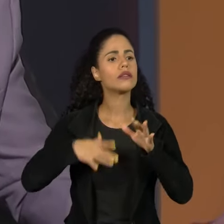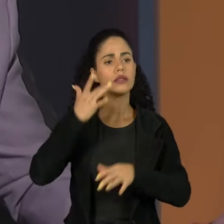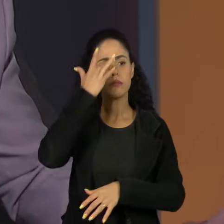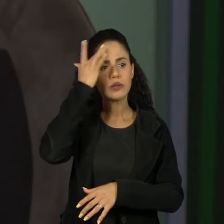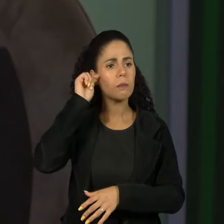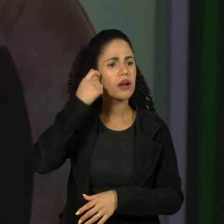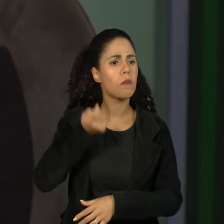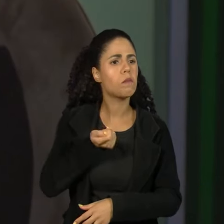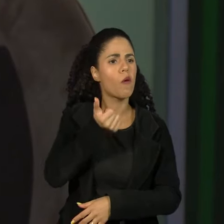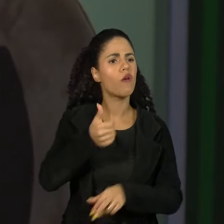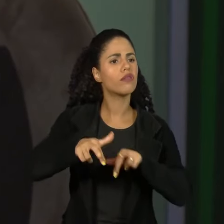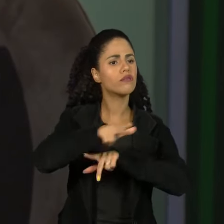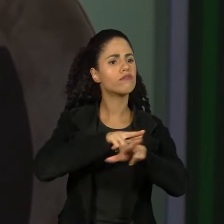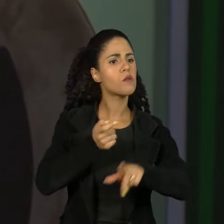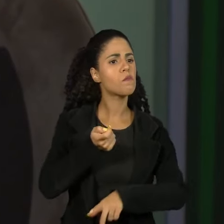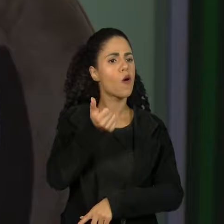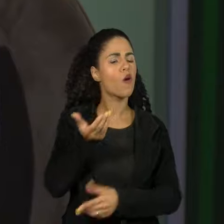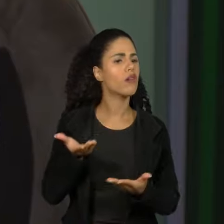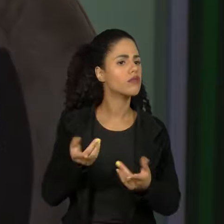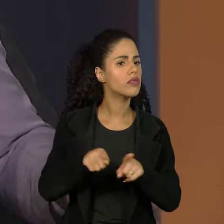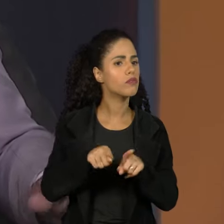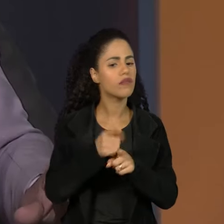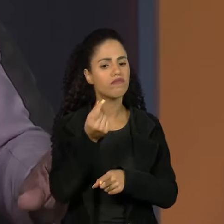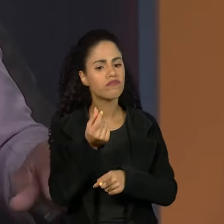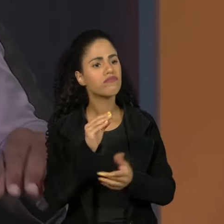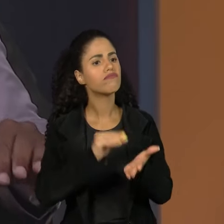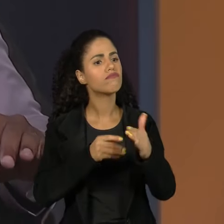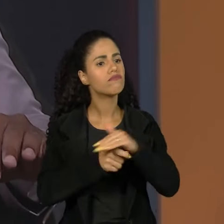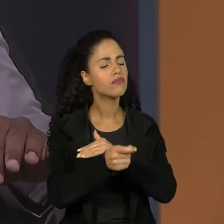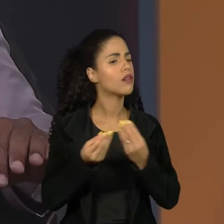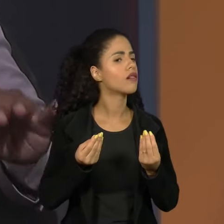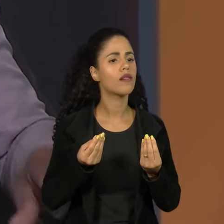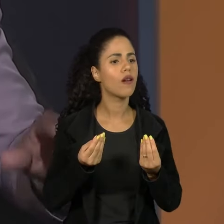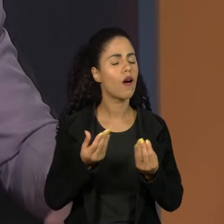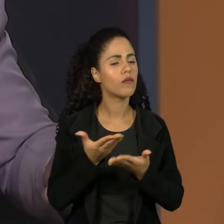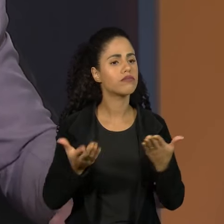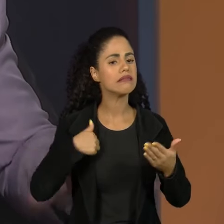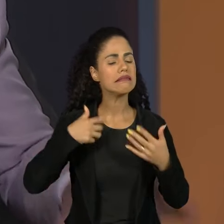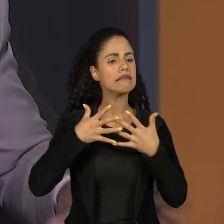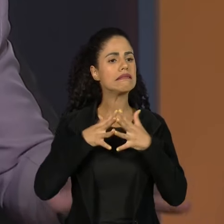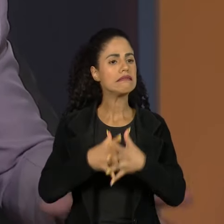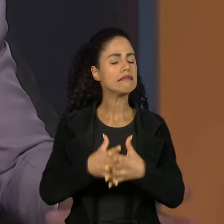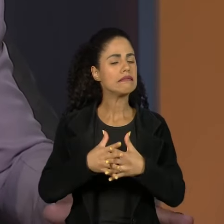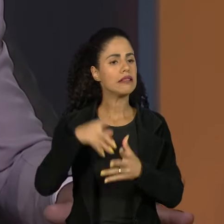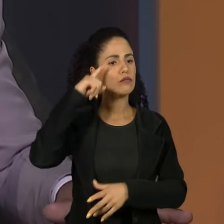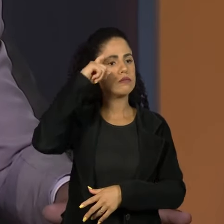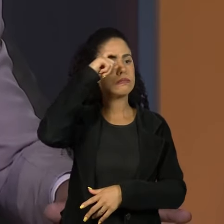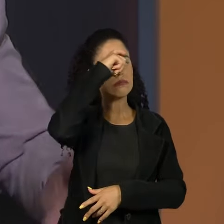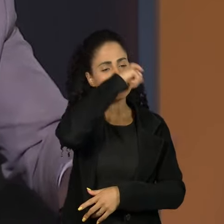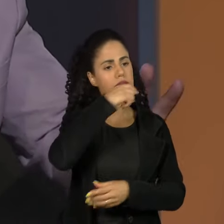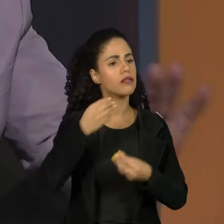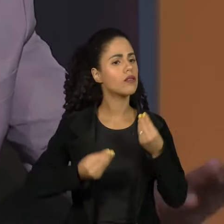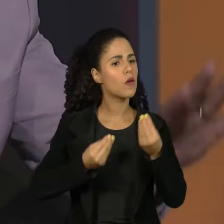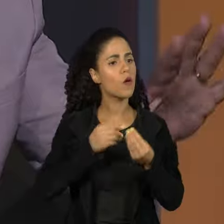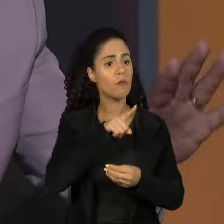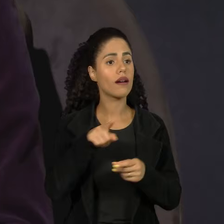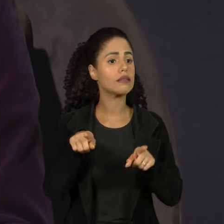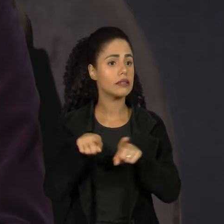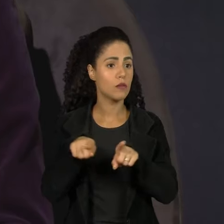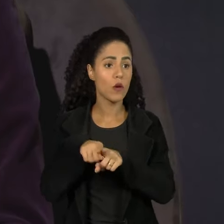tem a diversidade, que não tem os recursos, e tudo isso são dificuldades difíceis de serem superadas. Isso para um